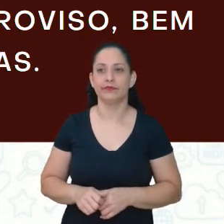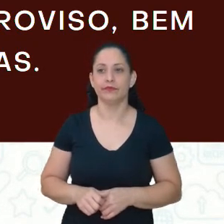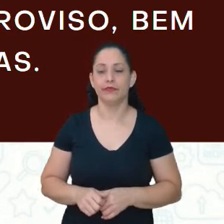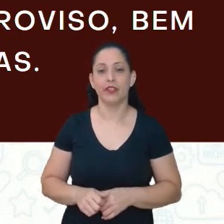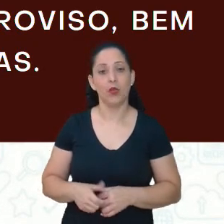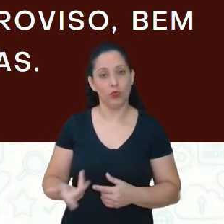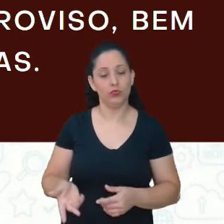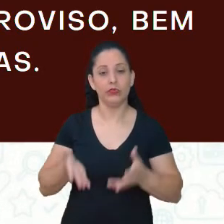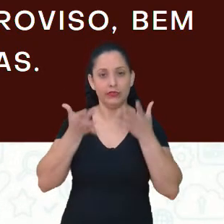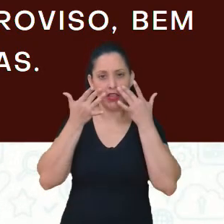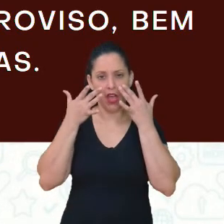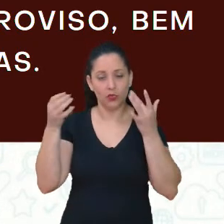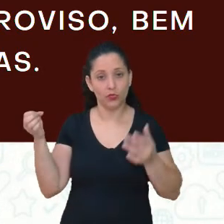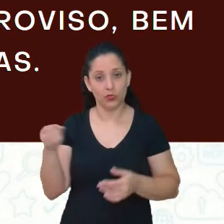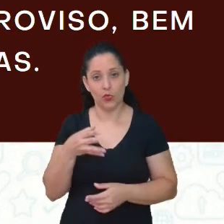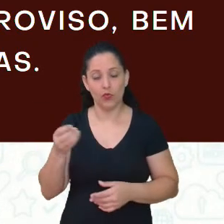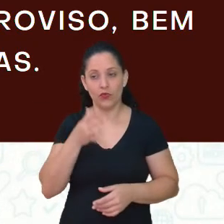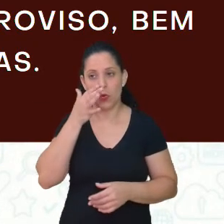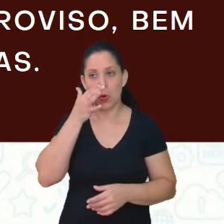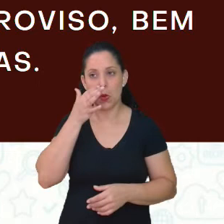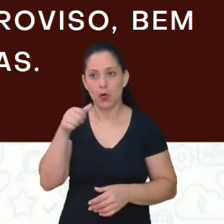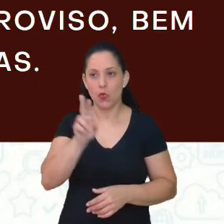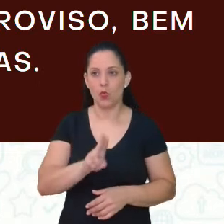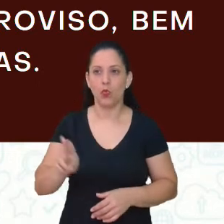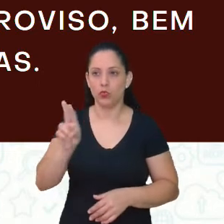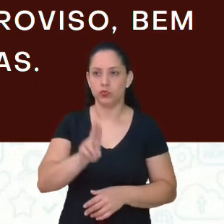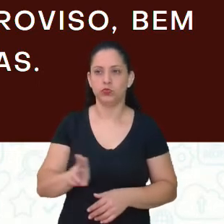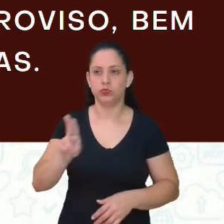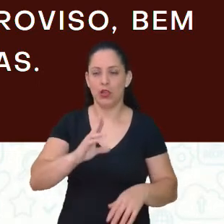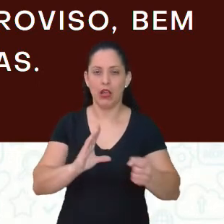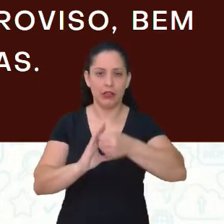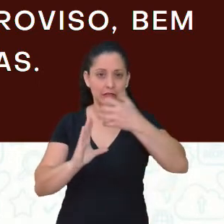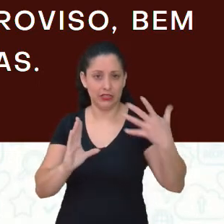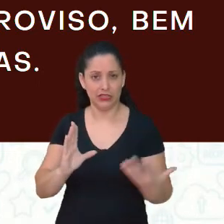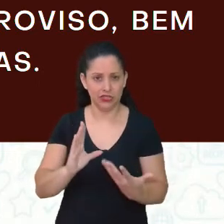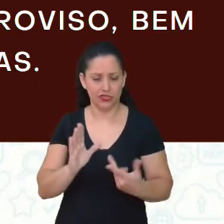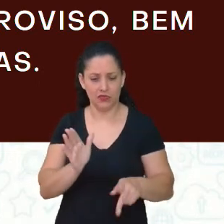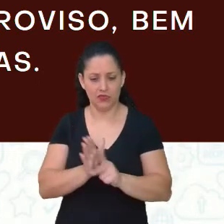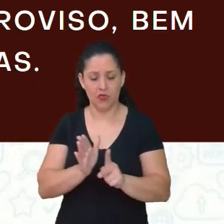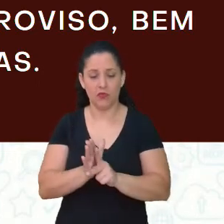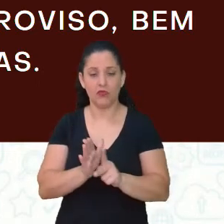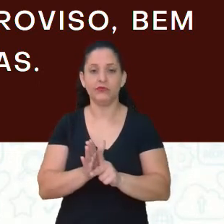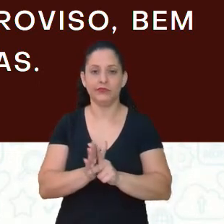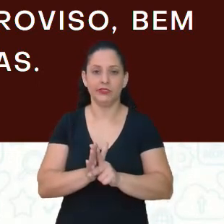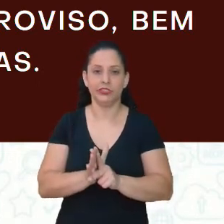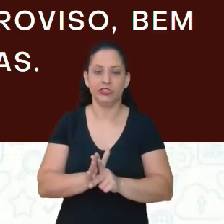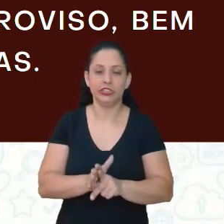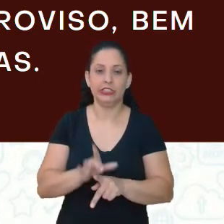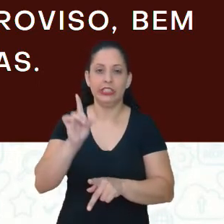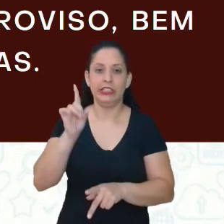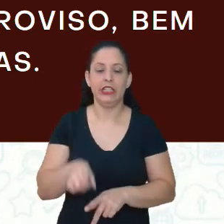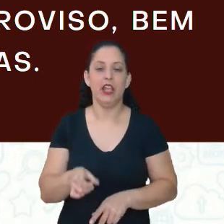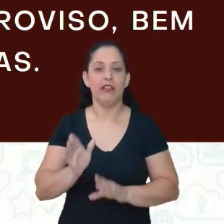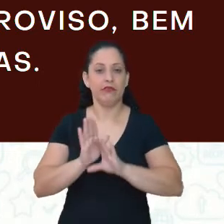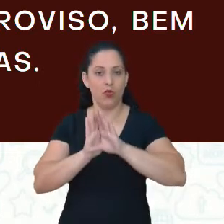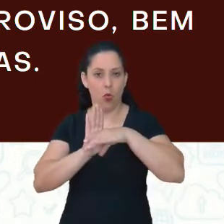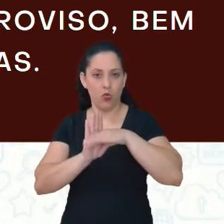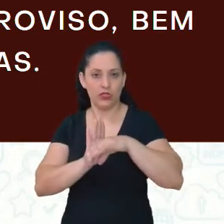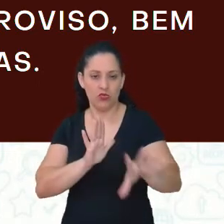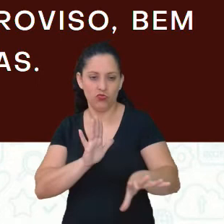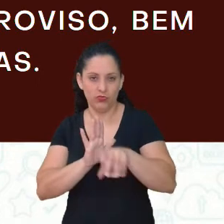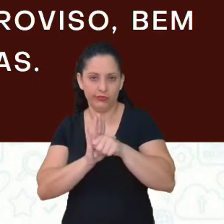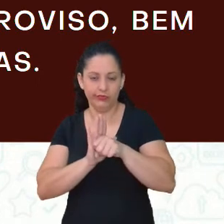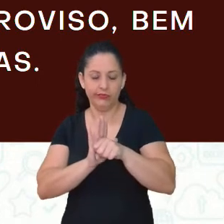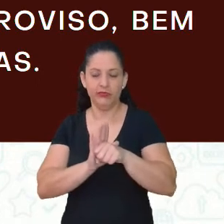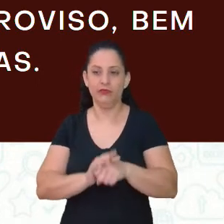tempo compreende e se utiliza dos elementos do teatro convencional e de toda a história do teatro de forma mais conceitual. É um teatro